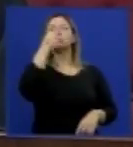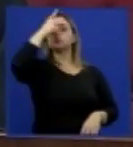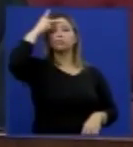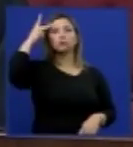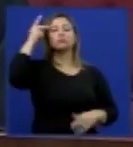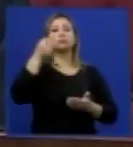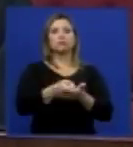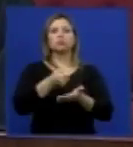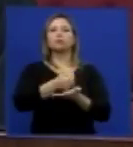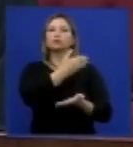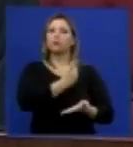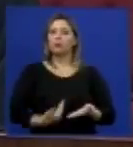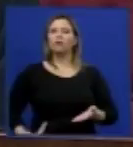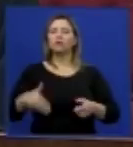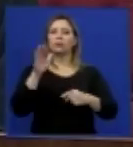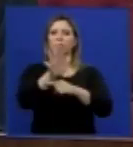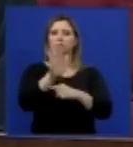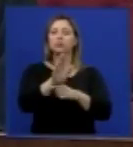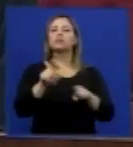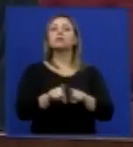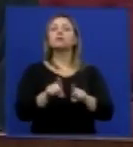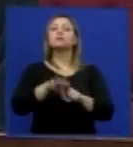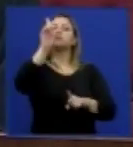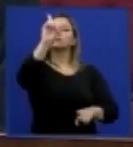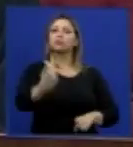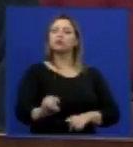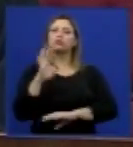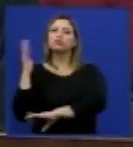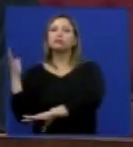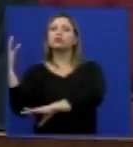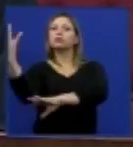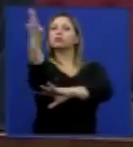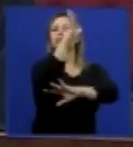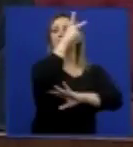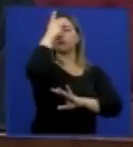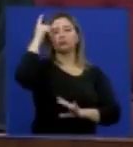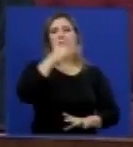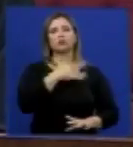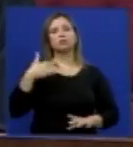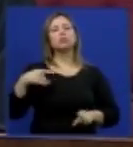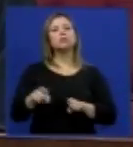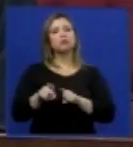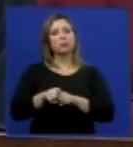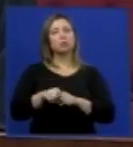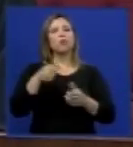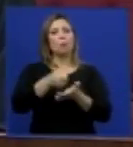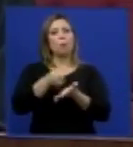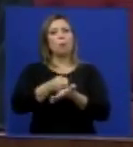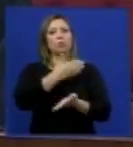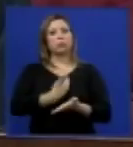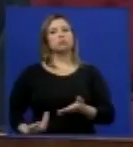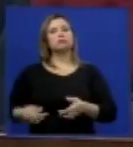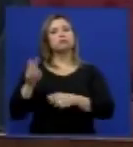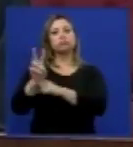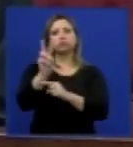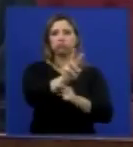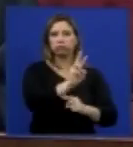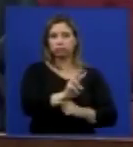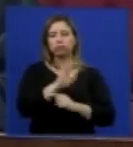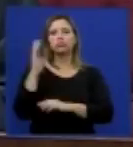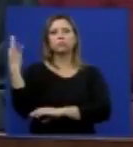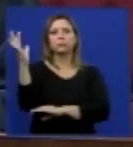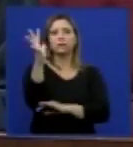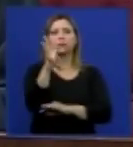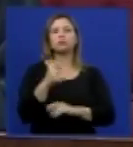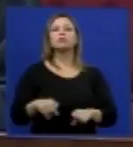do Estado, e o direito ao meio ambiente saudável como um direito de todos e um dever do Estado, inserto nesses dois dispositivos, e